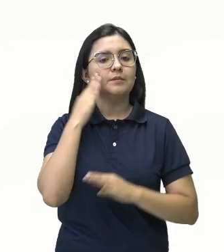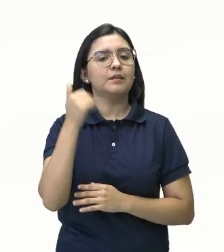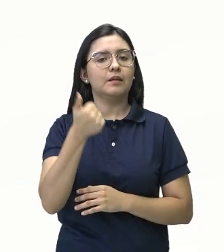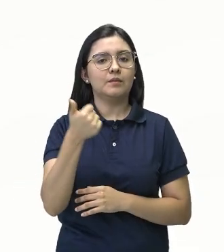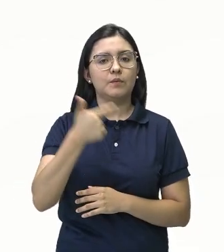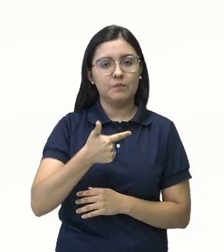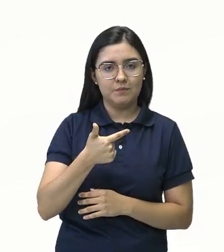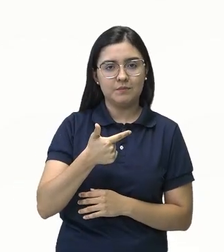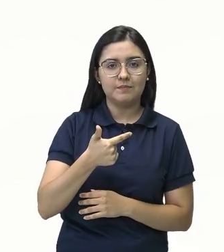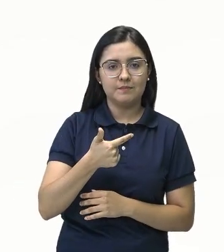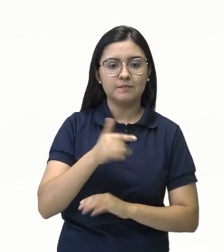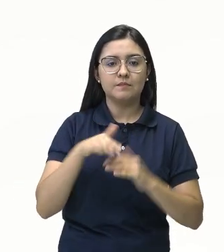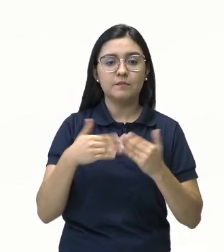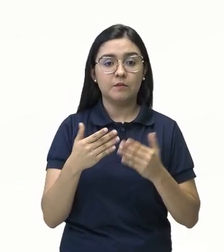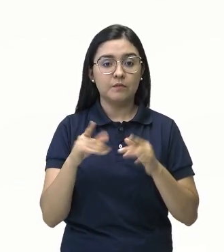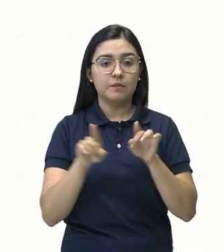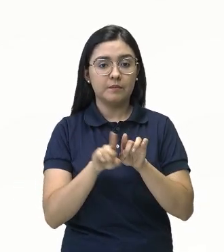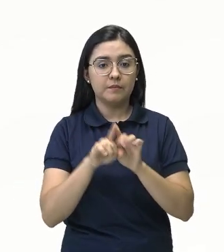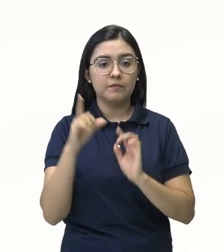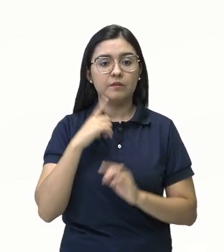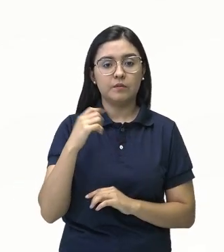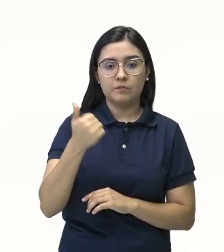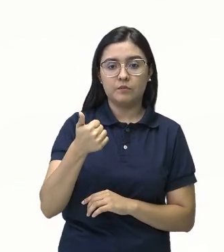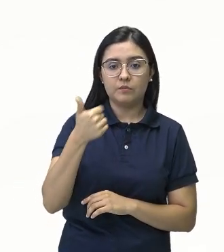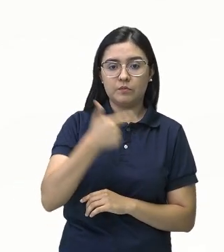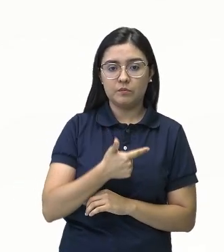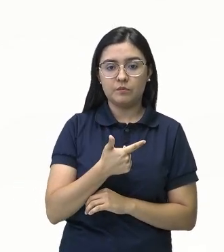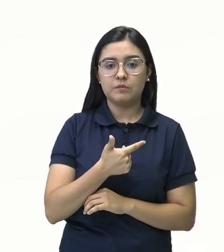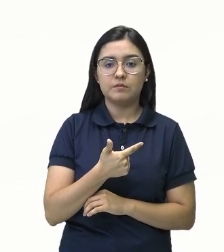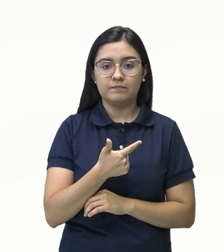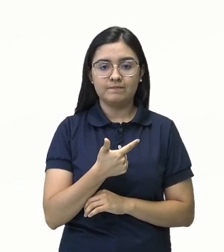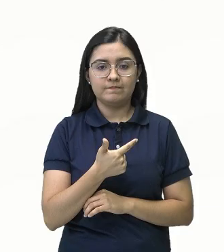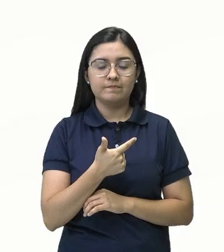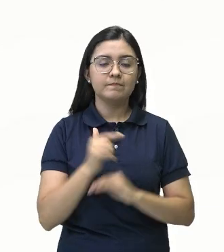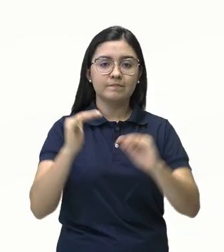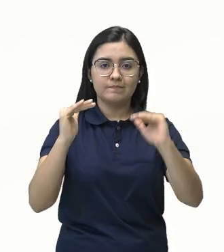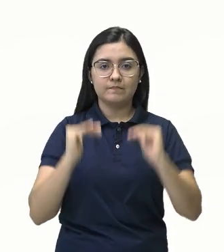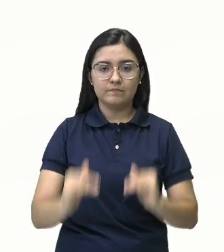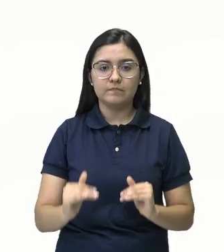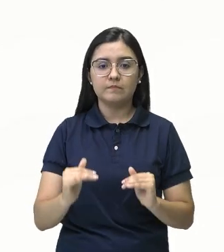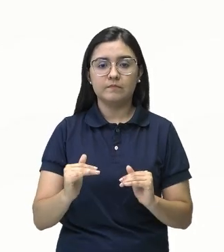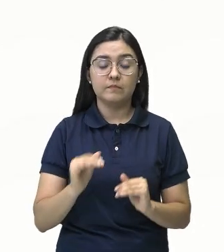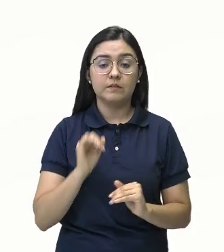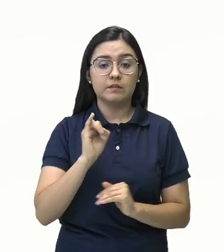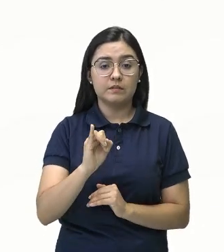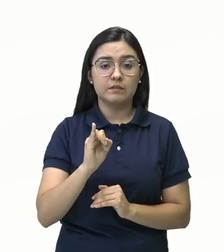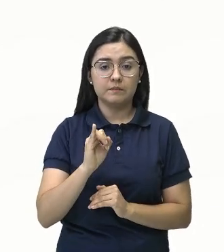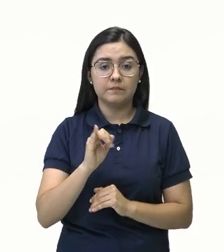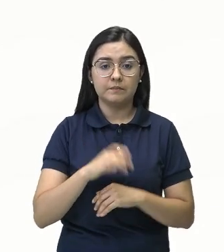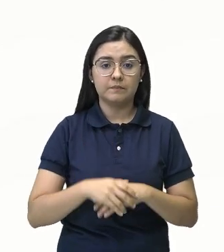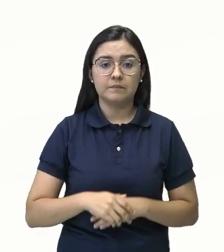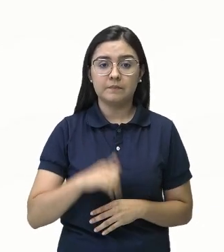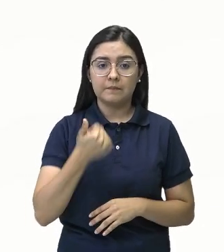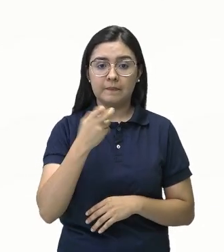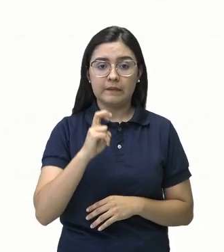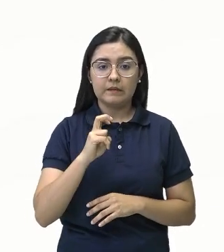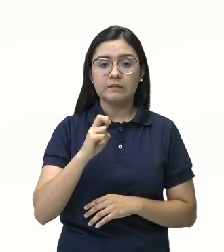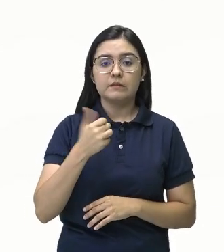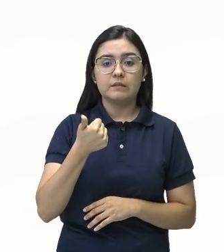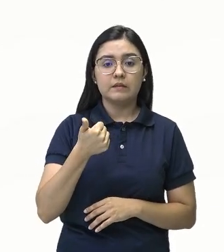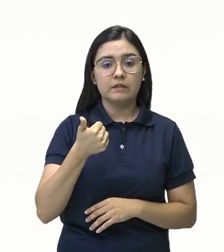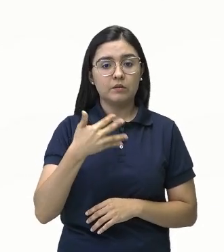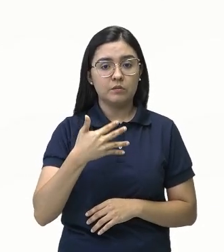12, eu vou ter também um 12 fatorial embaixo. E se eu fizer 15,